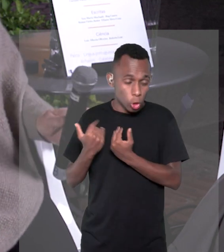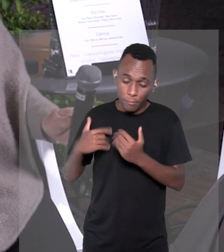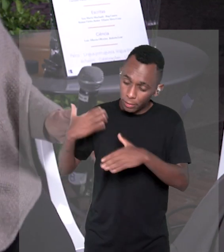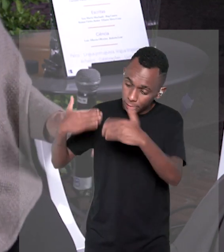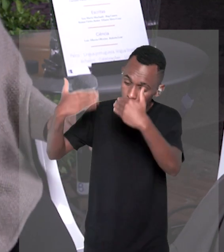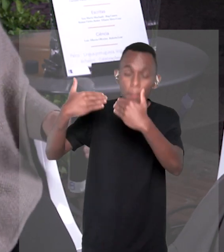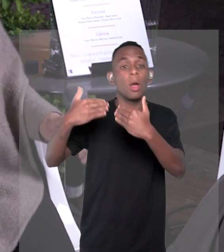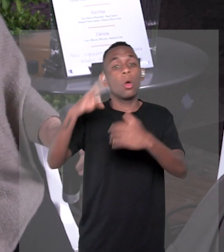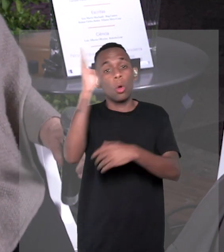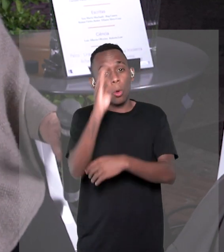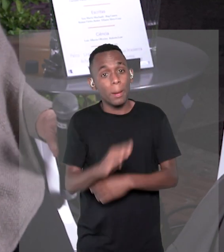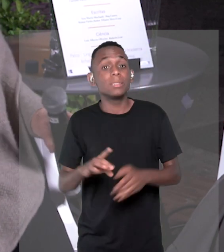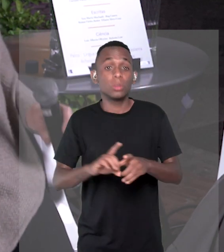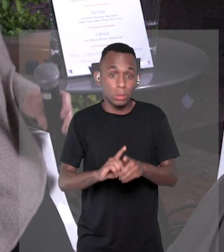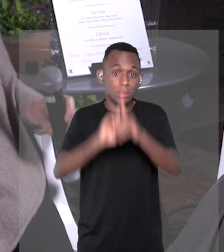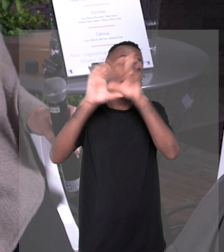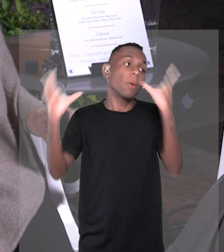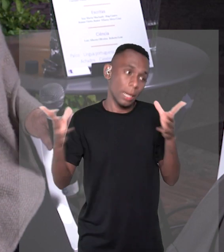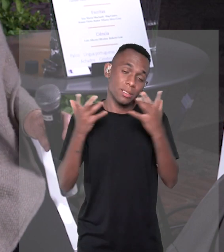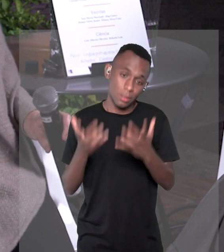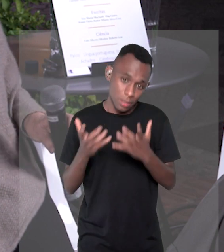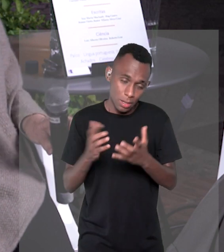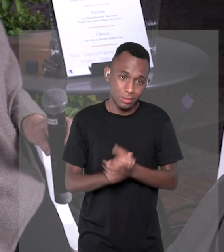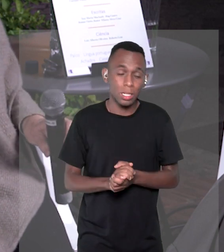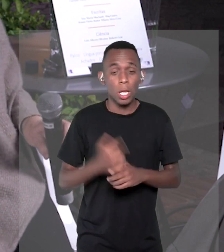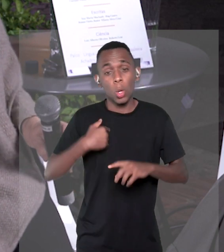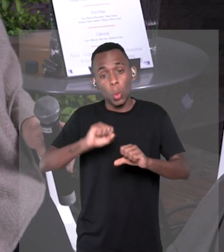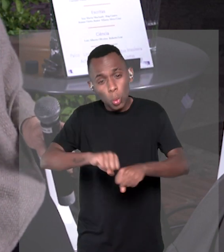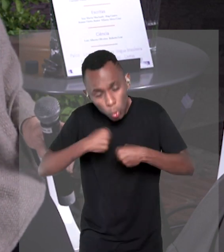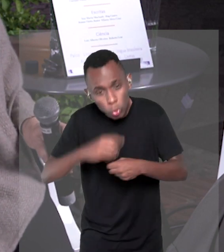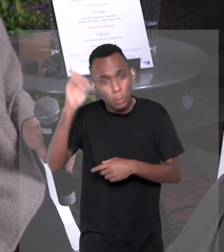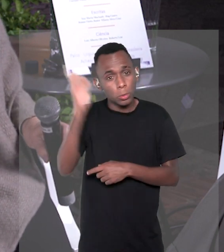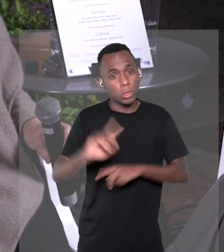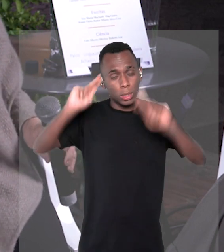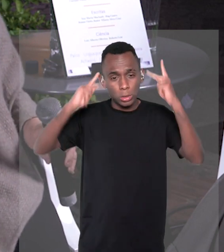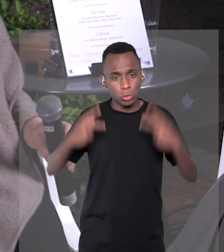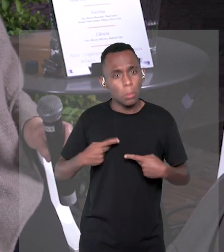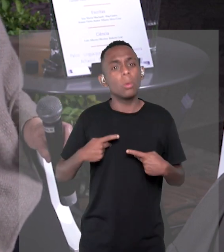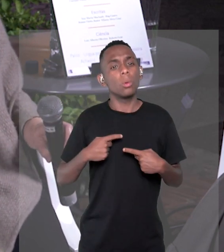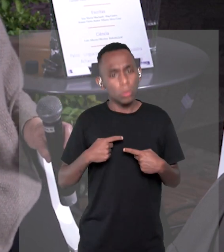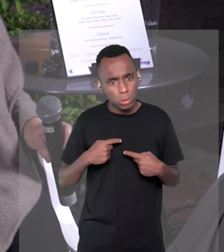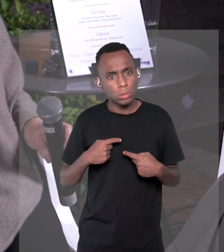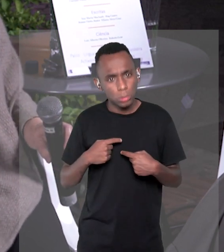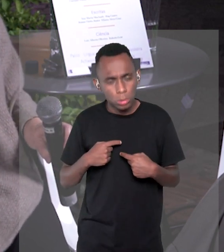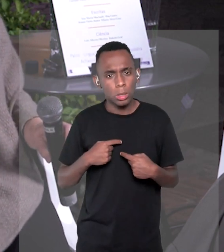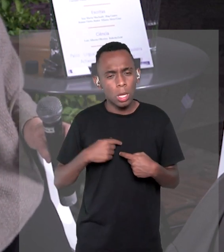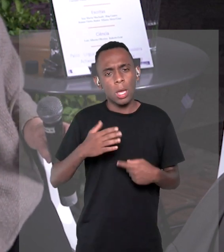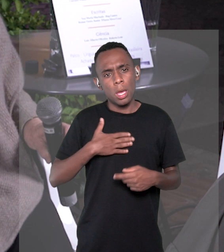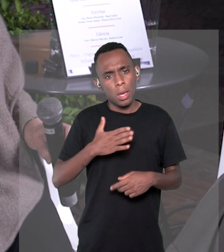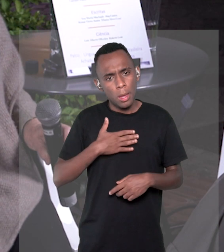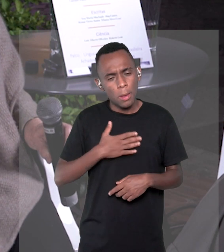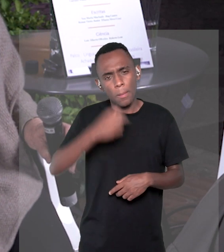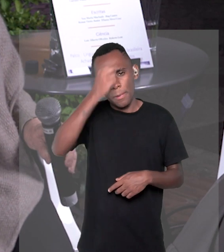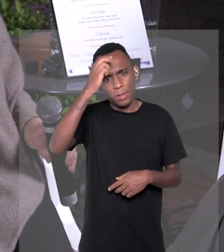Ribeiro, eu sou um fracasso. Eu sou uma mulher fracassada. Eu luto desde a minha adolescência